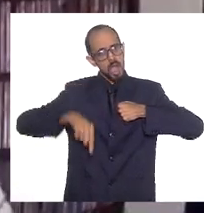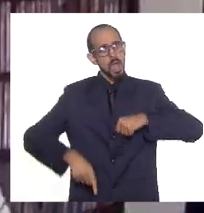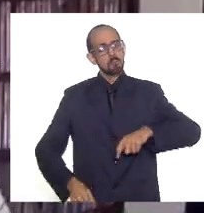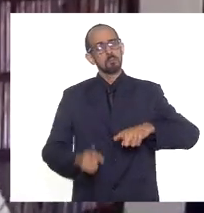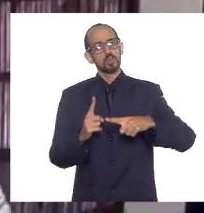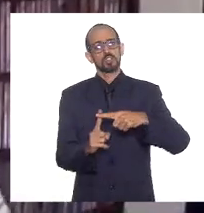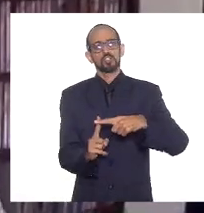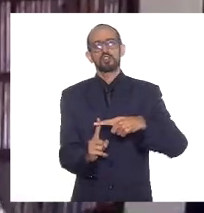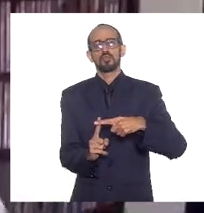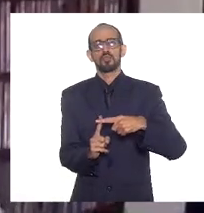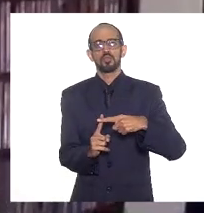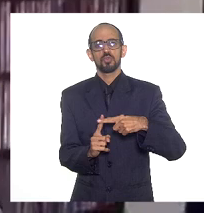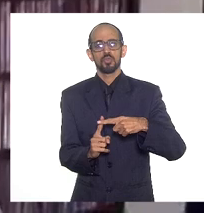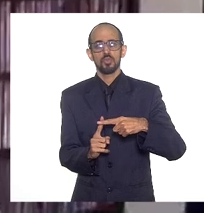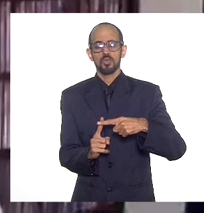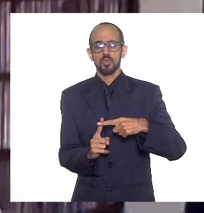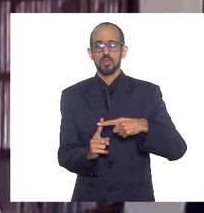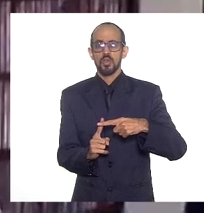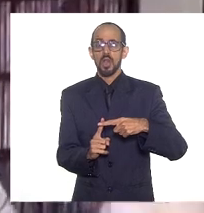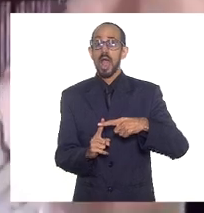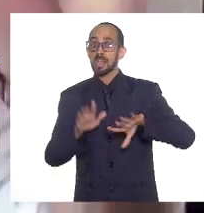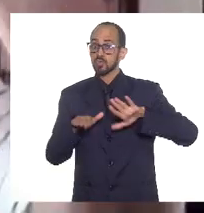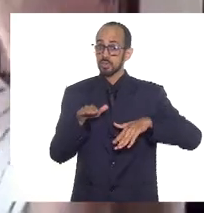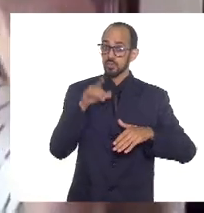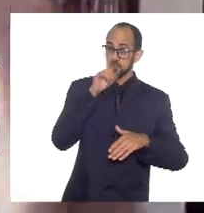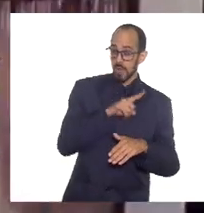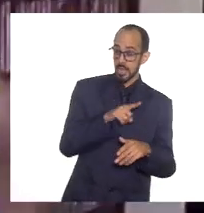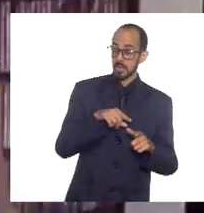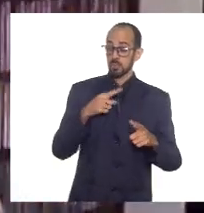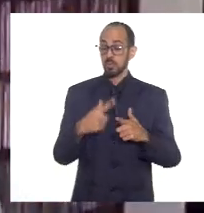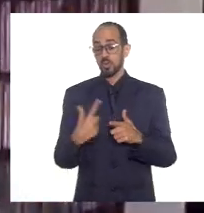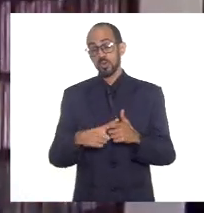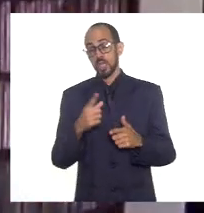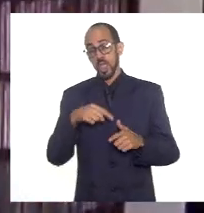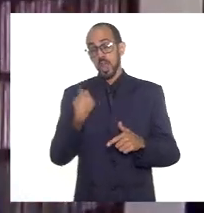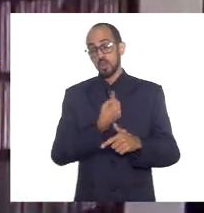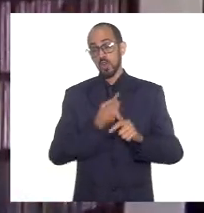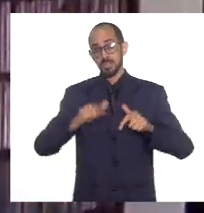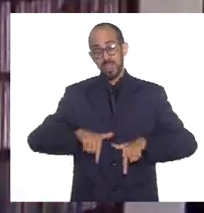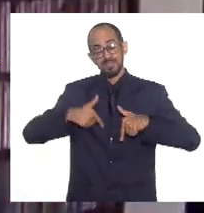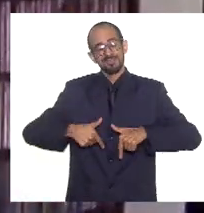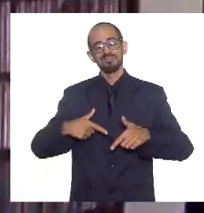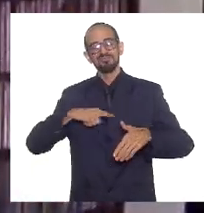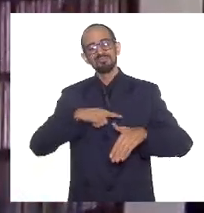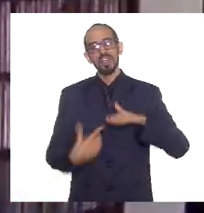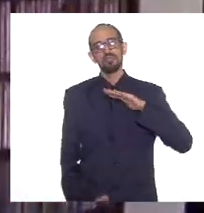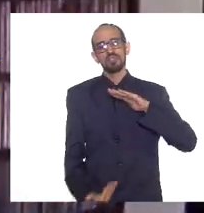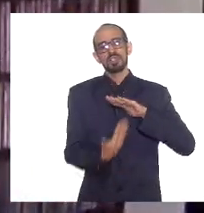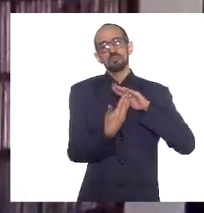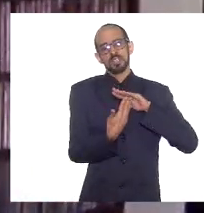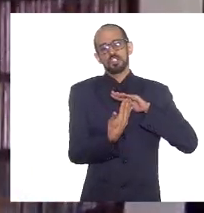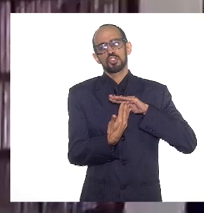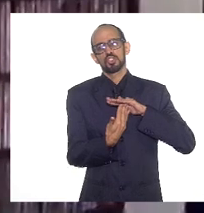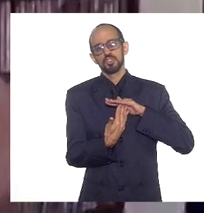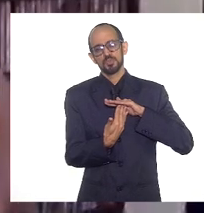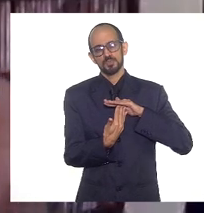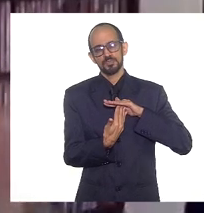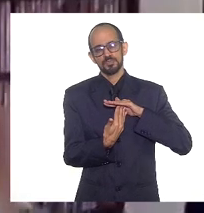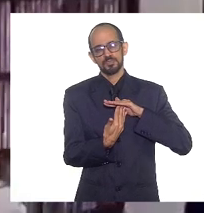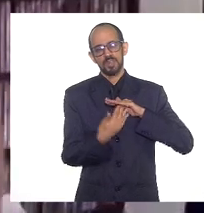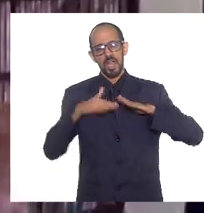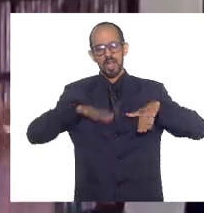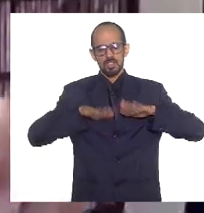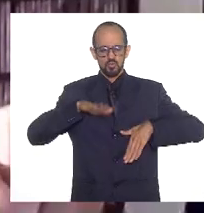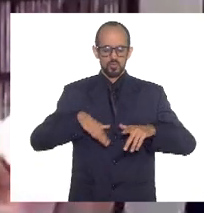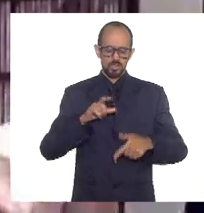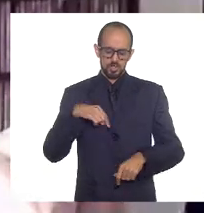positivo, porque a nossa ação tem limites. Então, às vezes, a